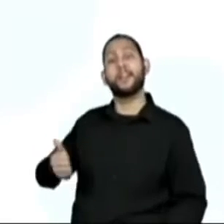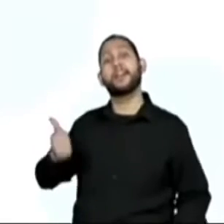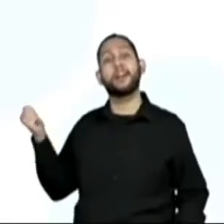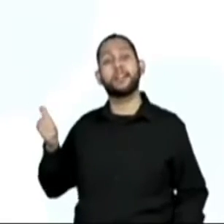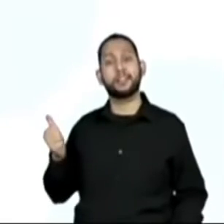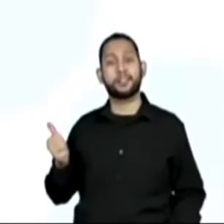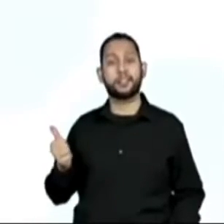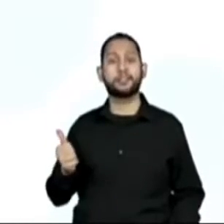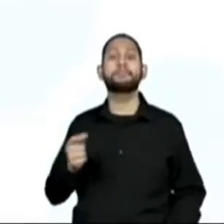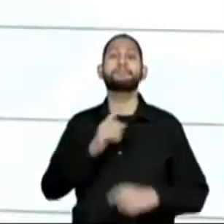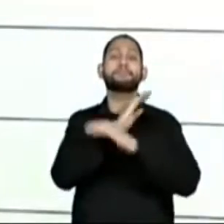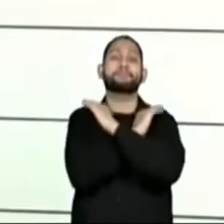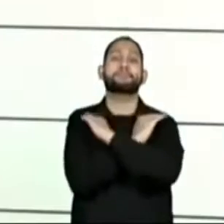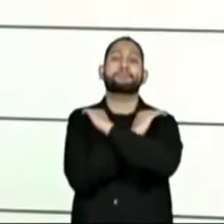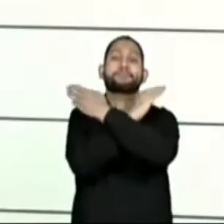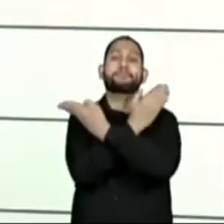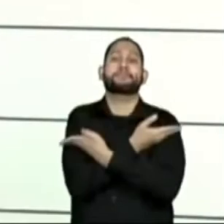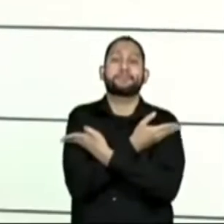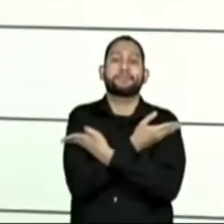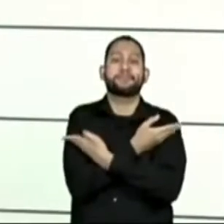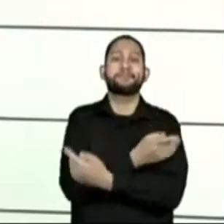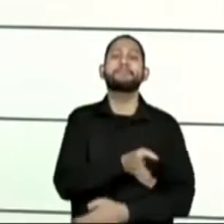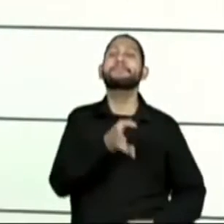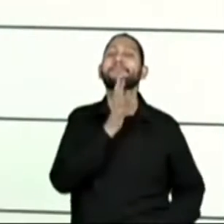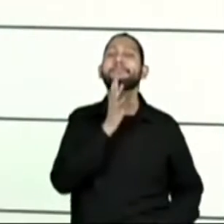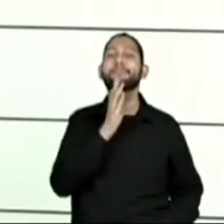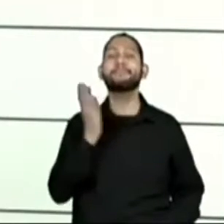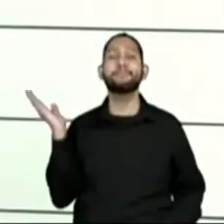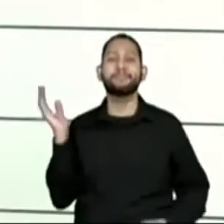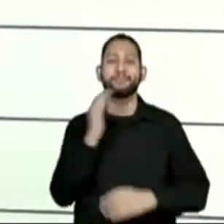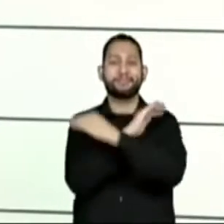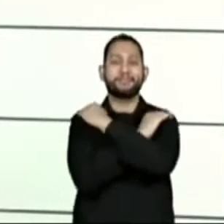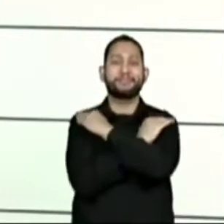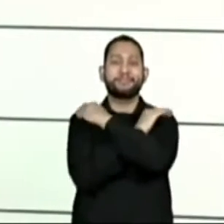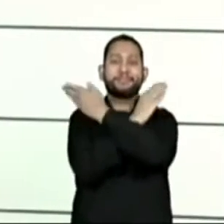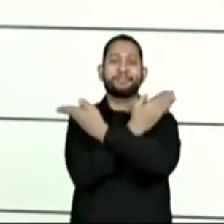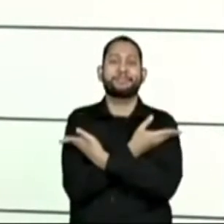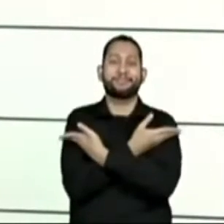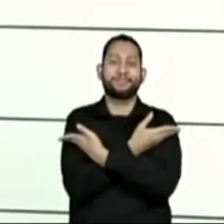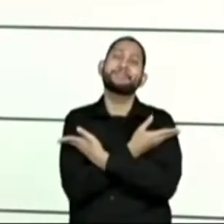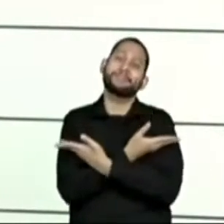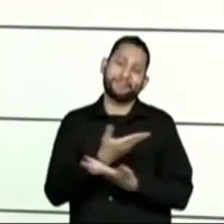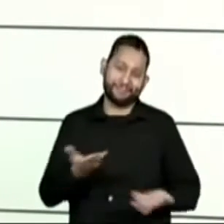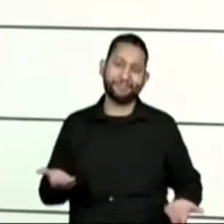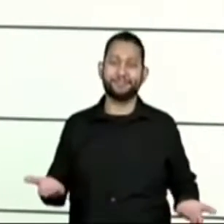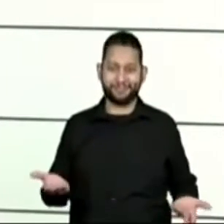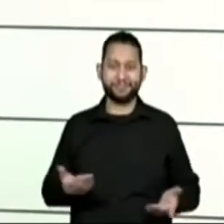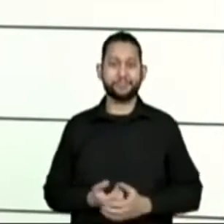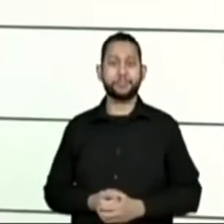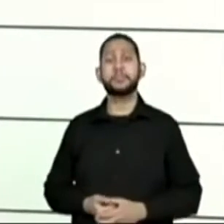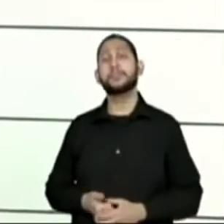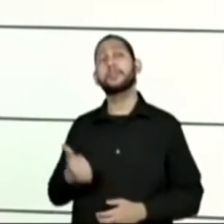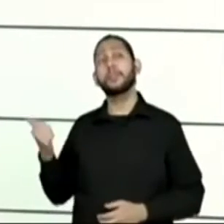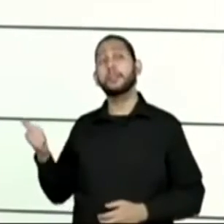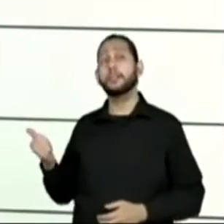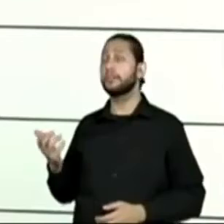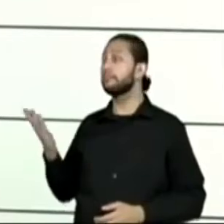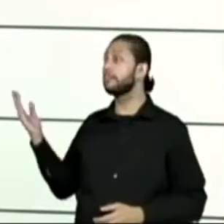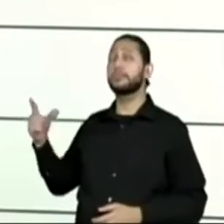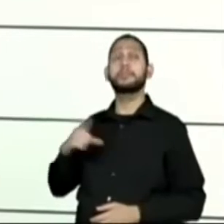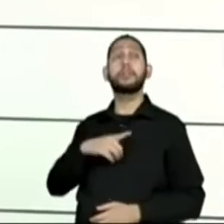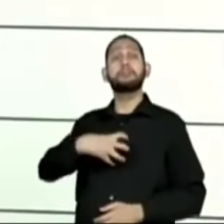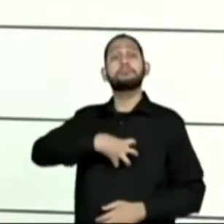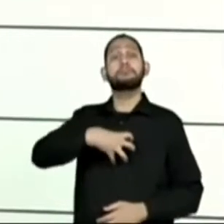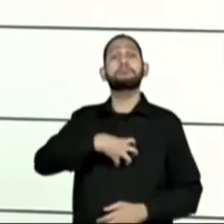gente já sabe o conto, né, Pro? Branca esse de daí Neve. também ficou fácil. E quais são as características